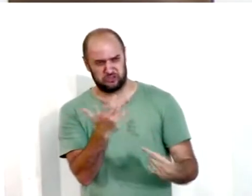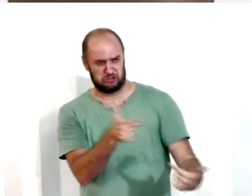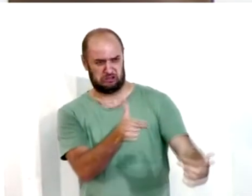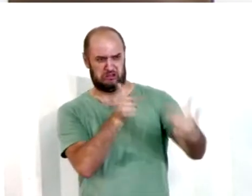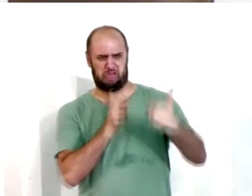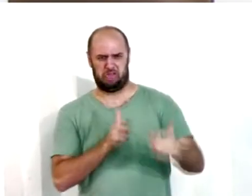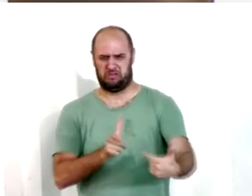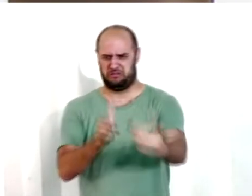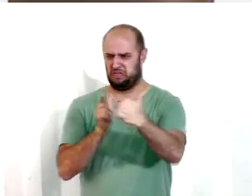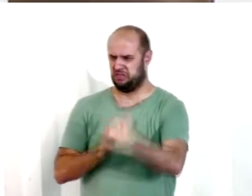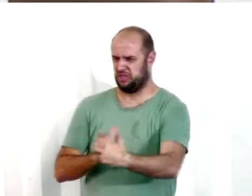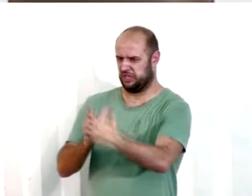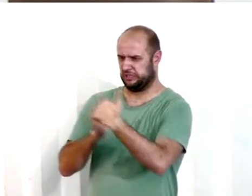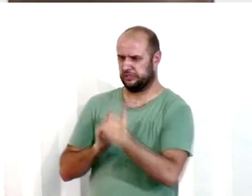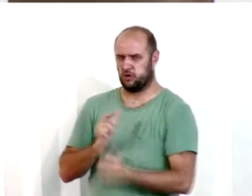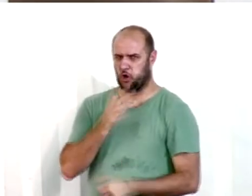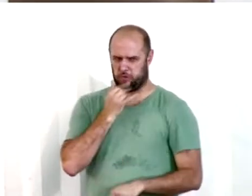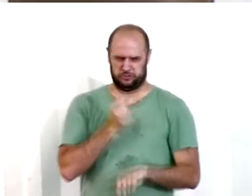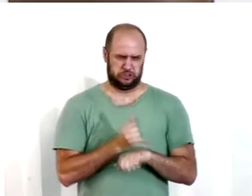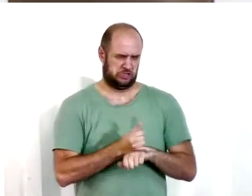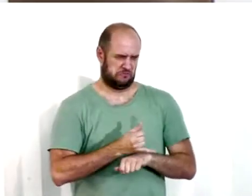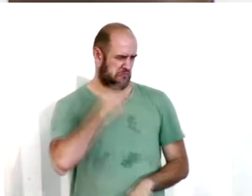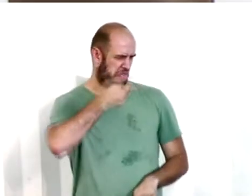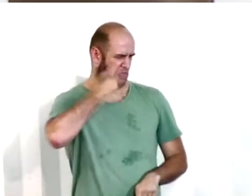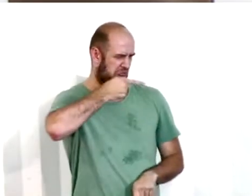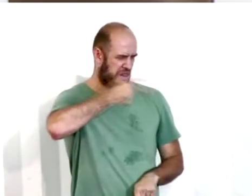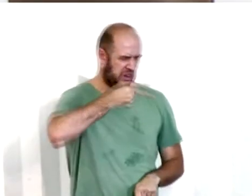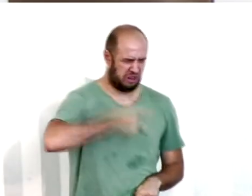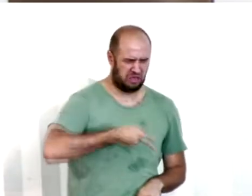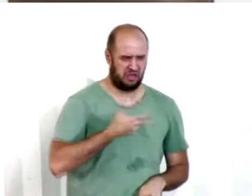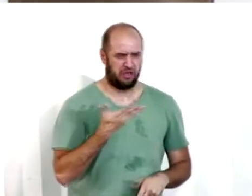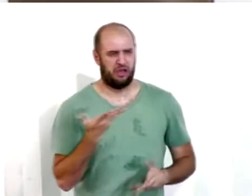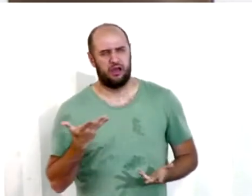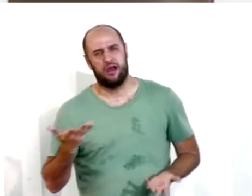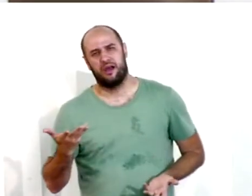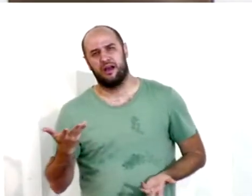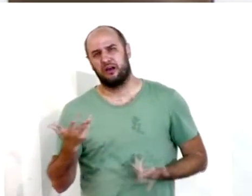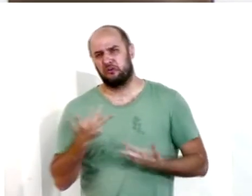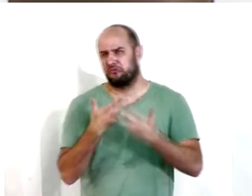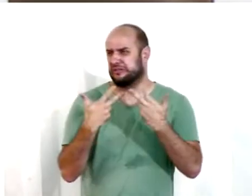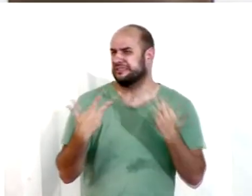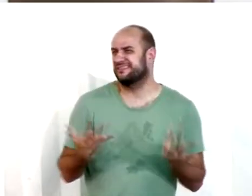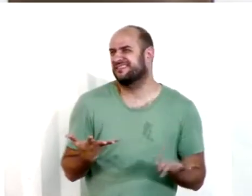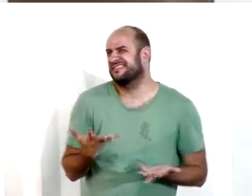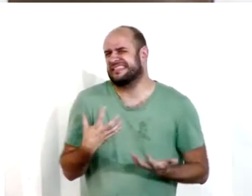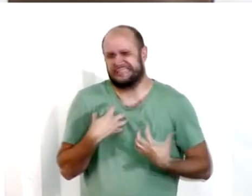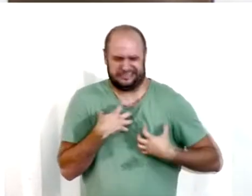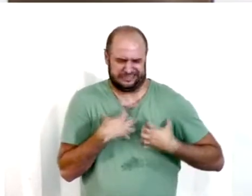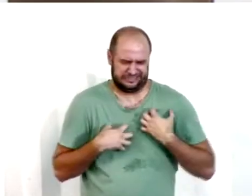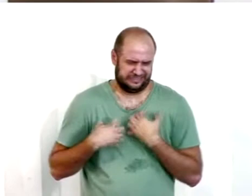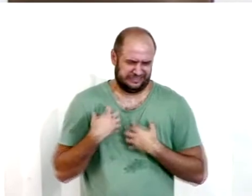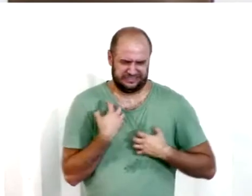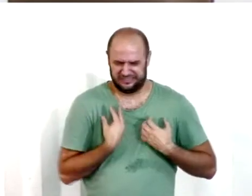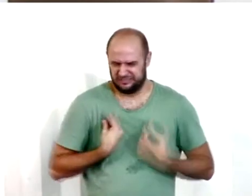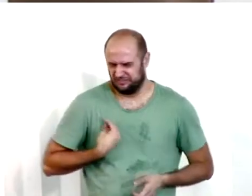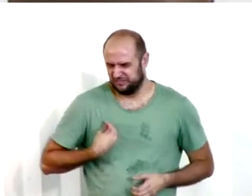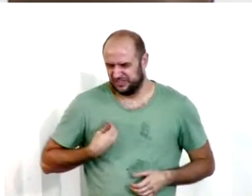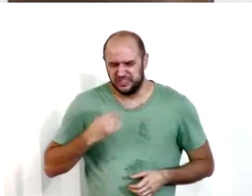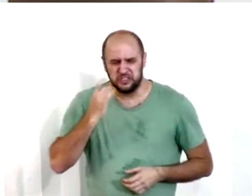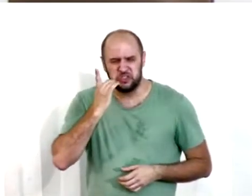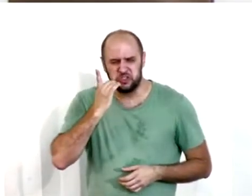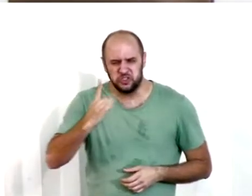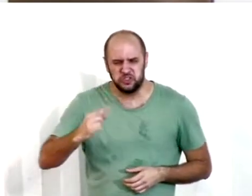contra você, de um chefe que fala coisas ruins a você, de coisas que vão acontecendo durante o seu